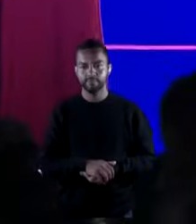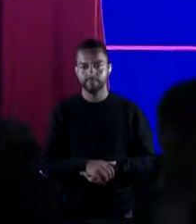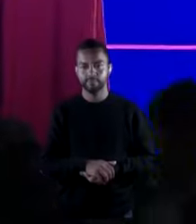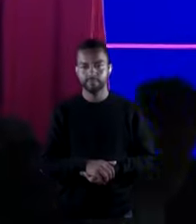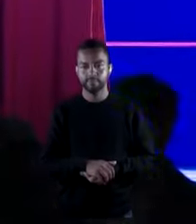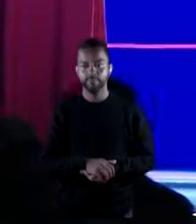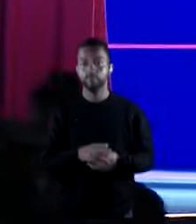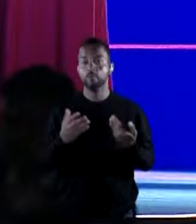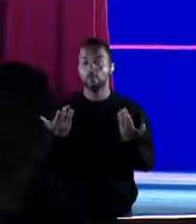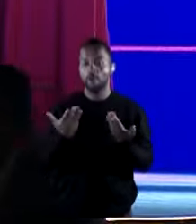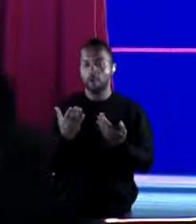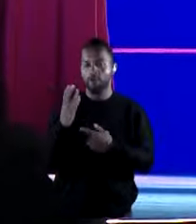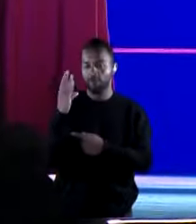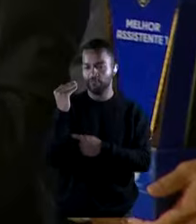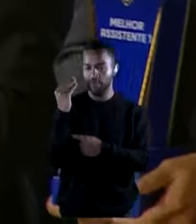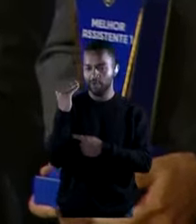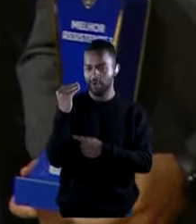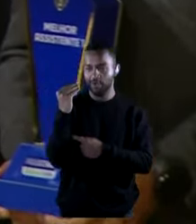Hora do registro.